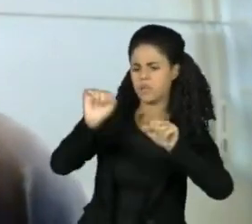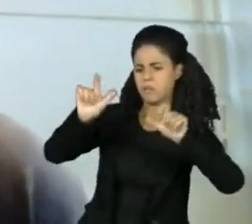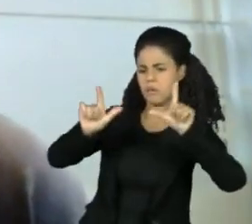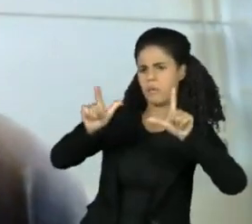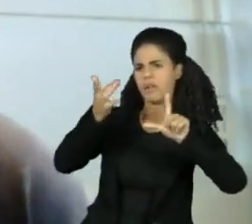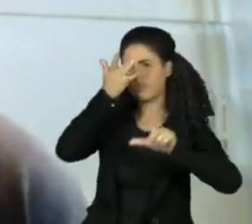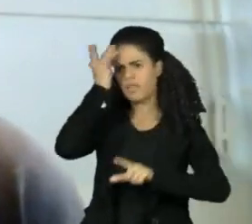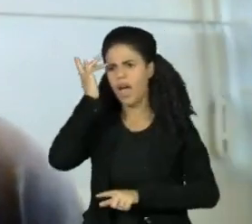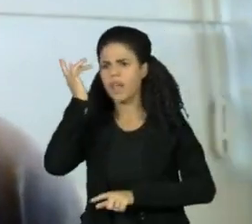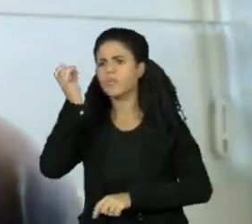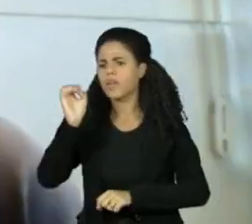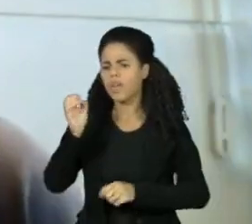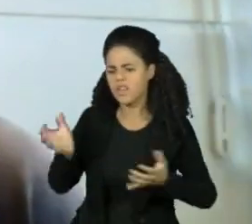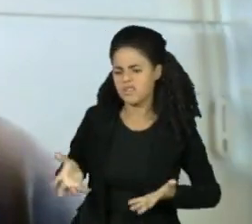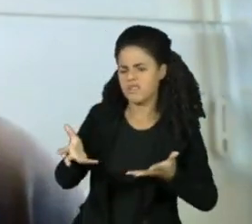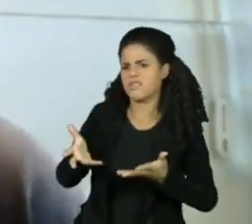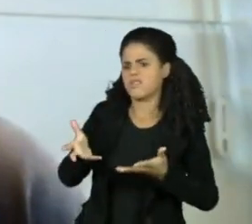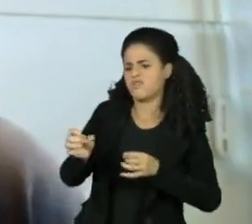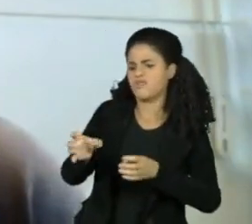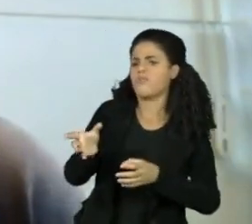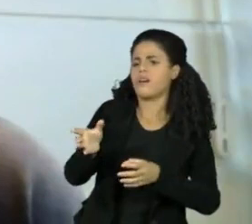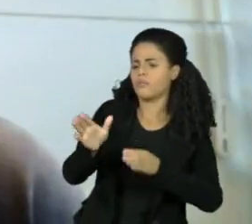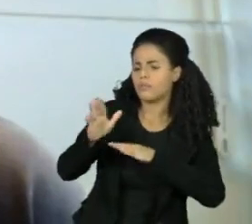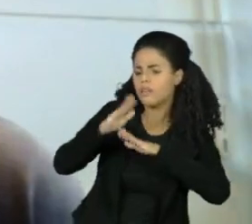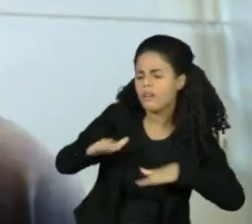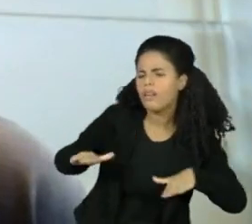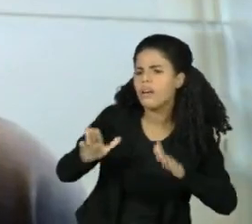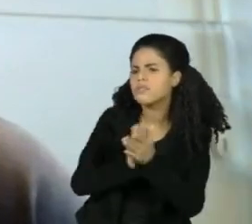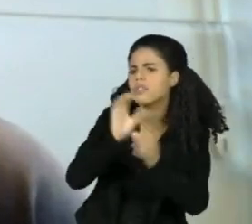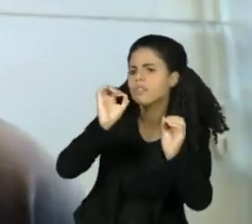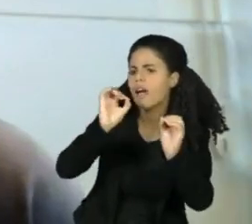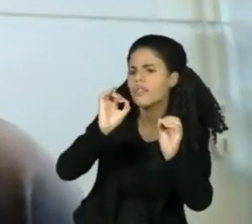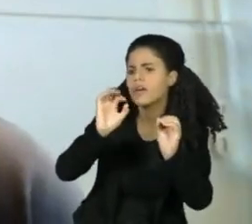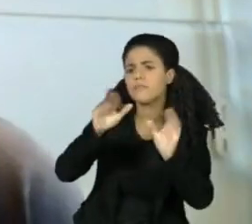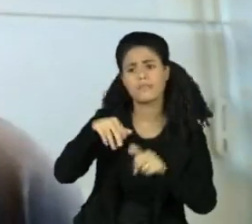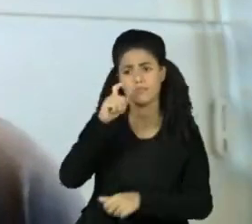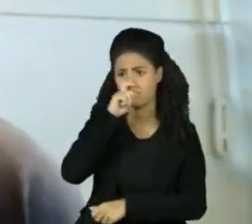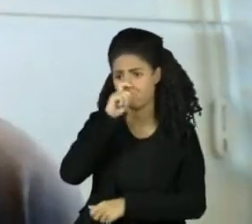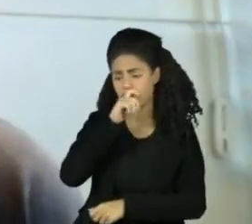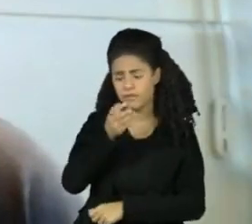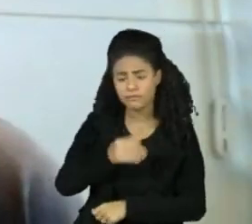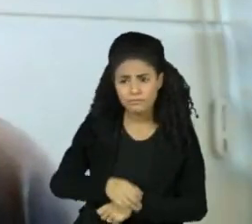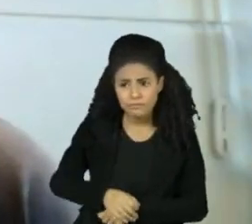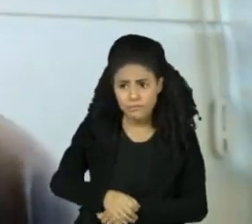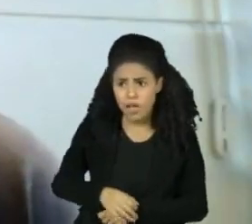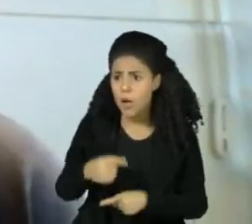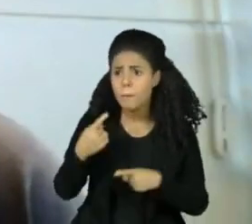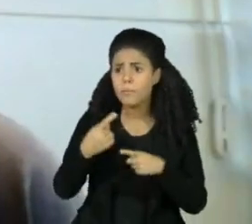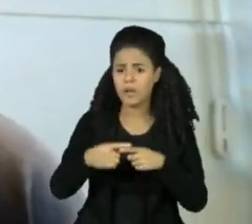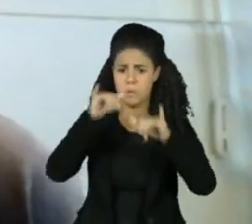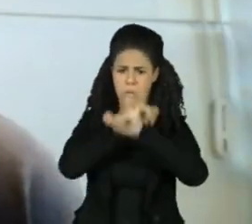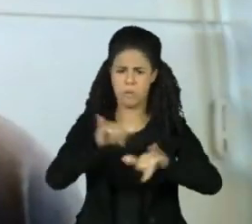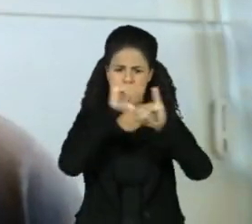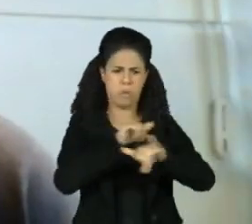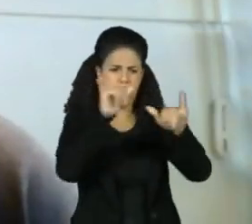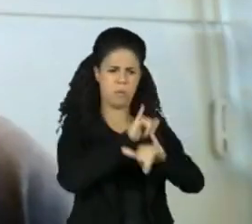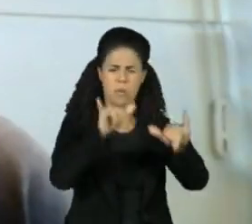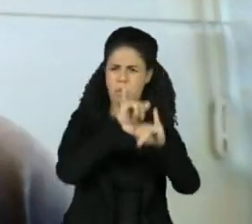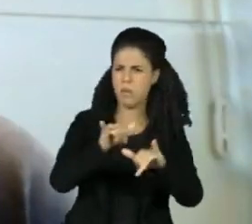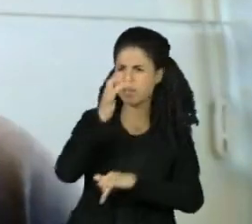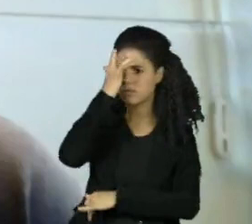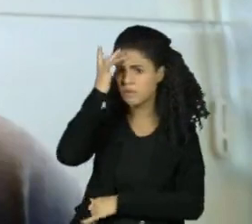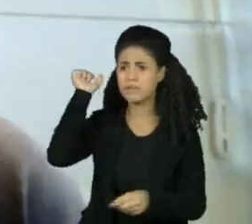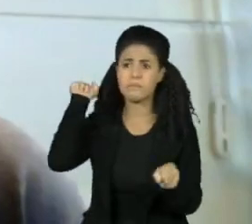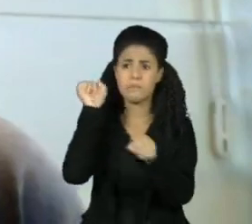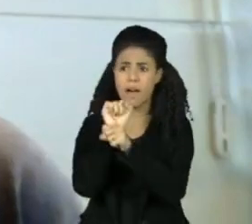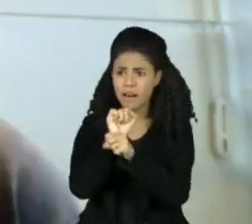E essa é outra das balelas, para não dizer mentiras, que a indústria divulga. Ninguém para de fumar